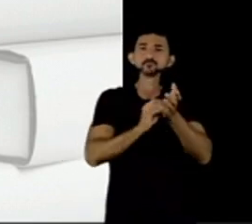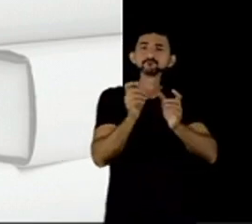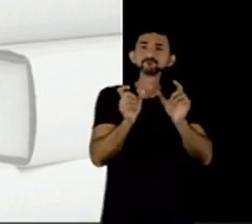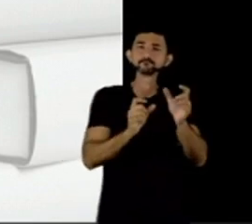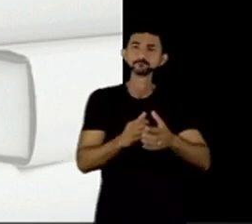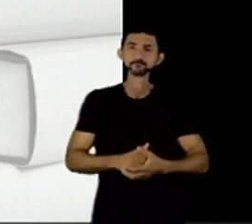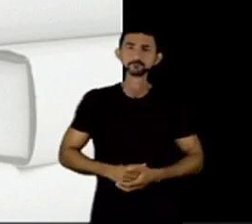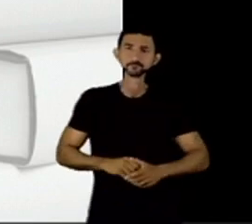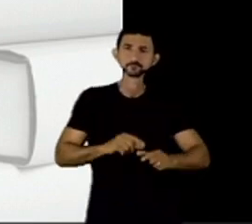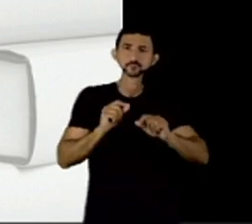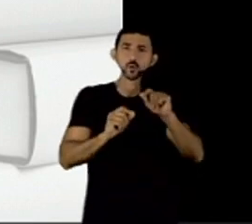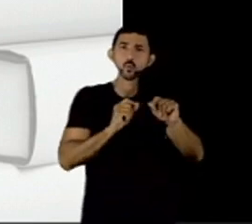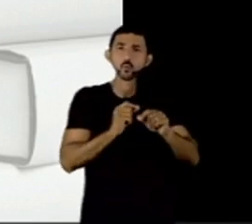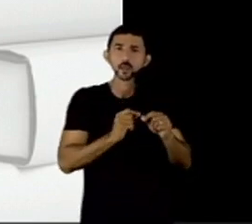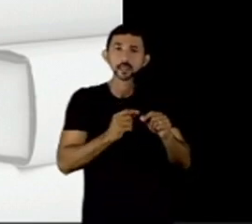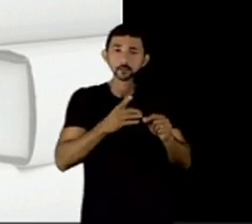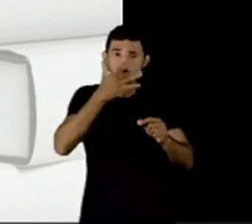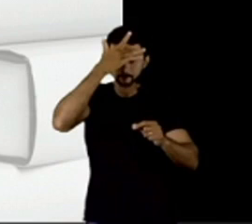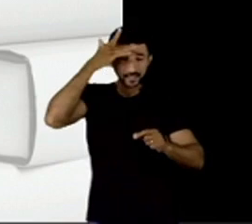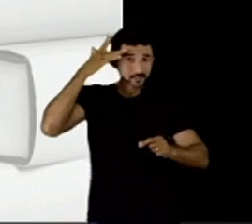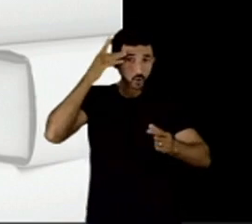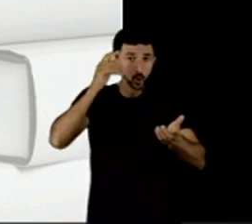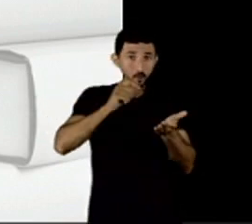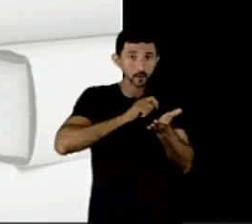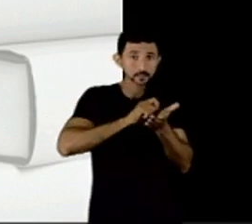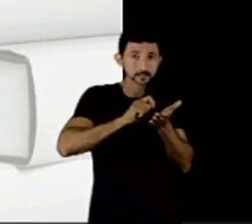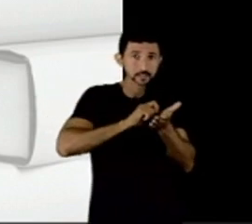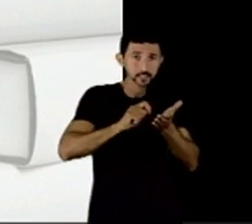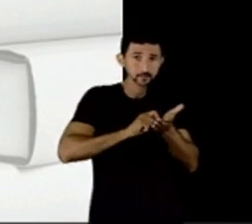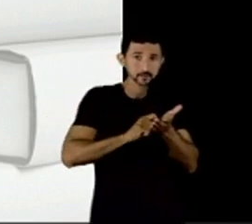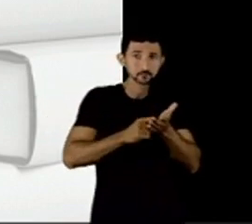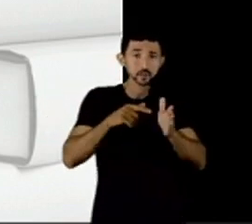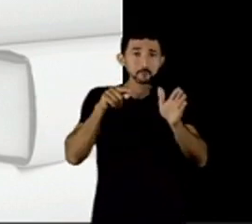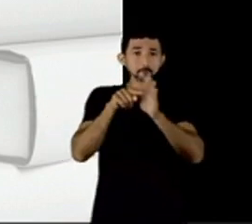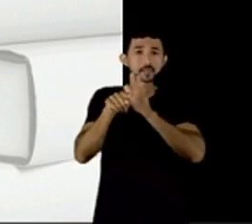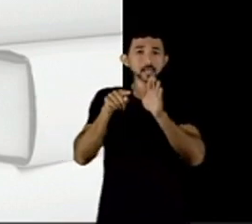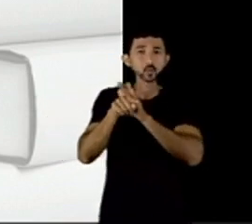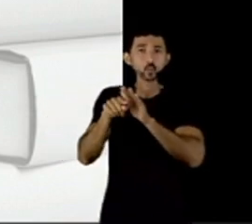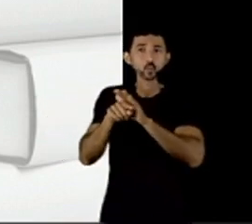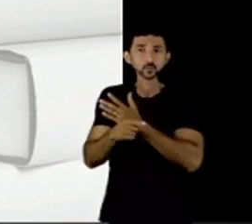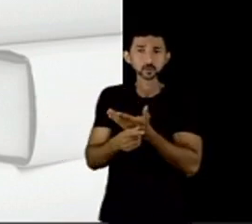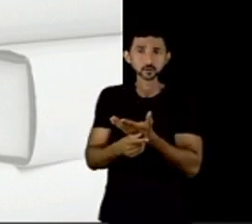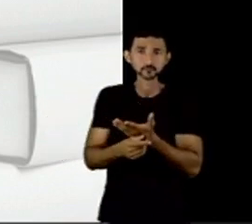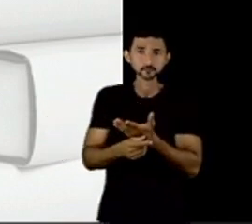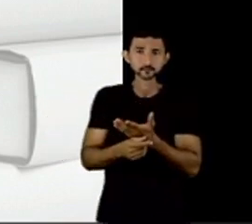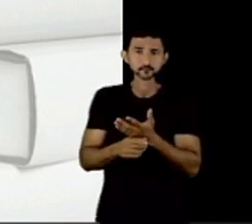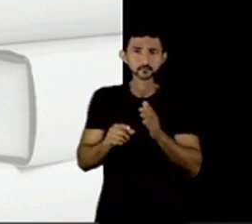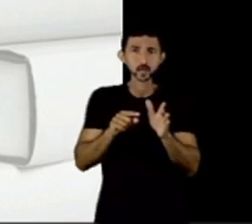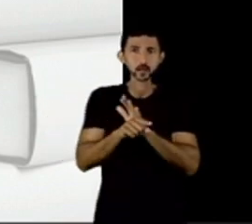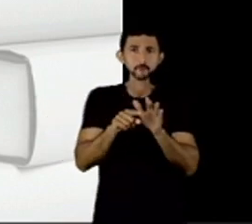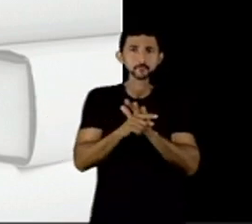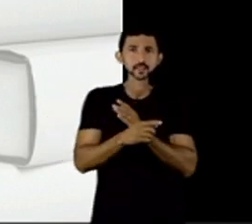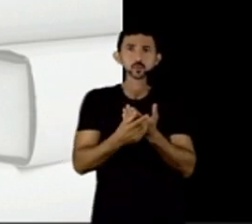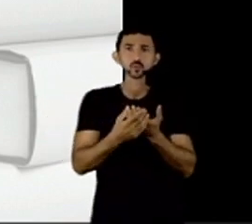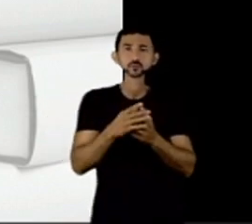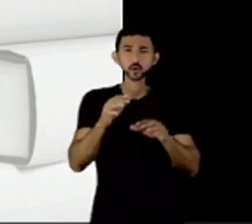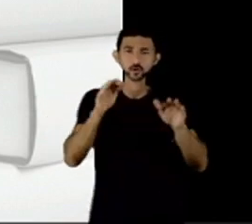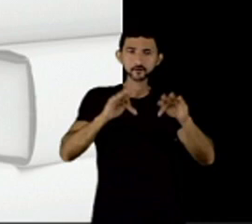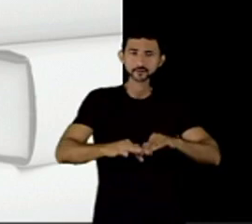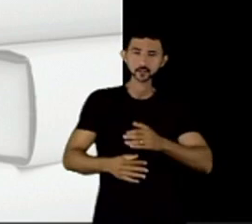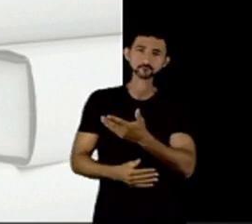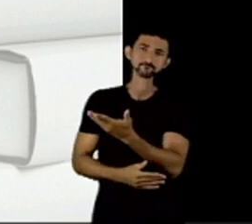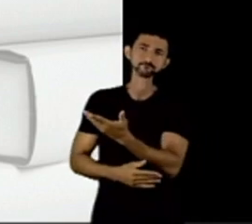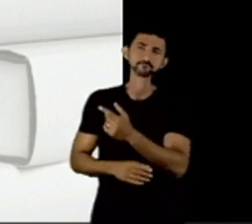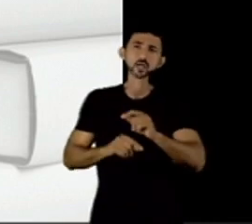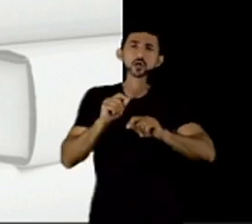já. Tem alguém que escreveu esse texto que está me fazendo perguntas. Olha as perguntas que são feitas no final.